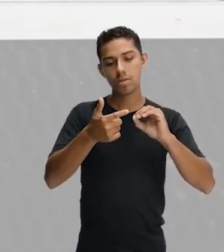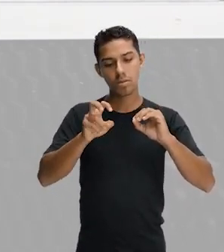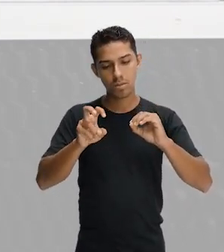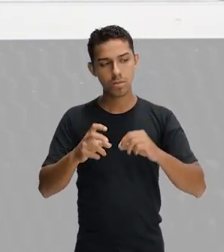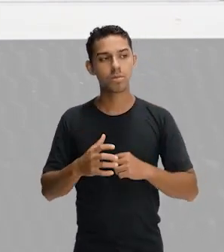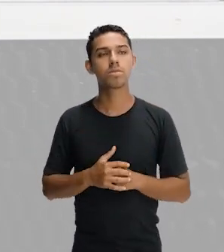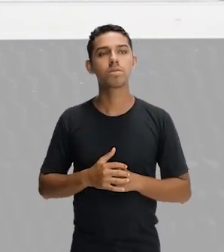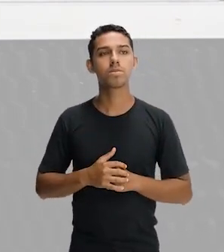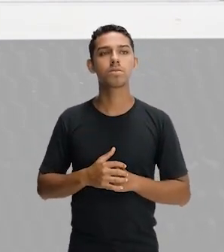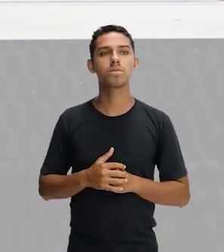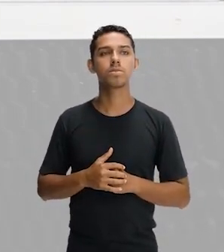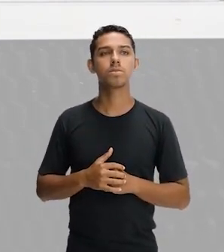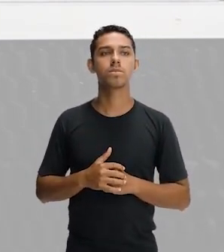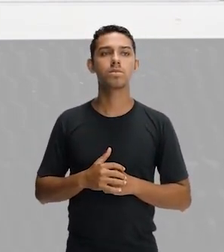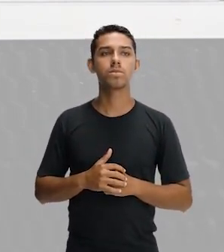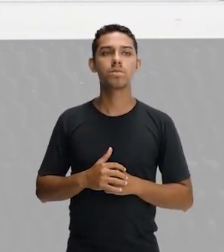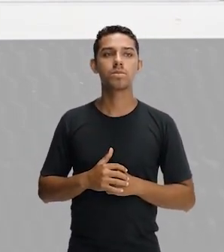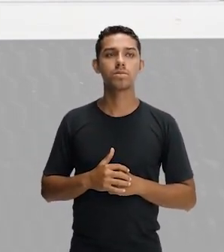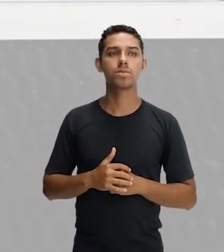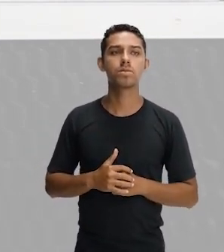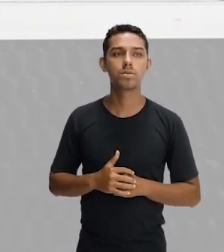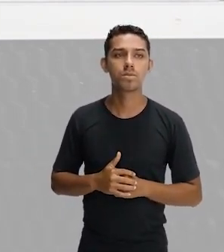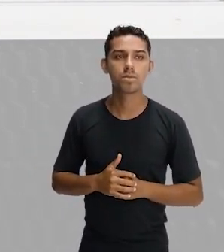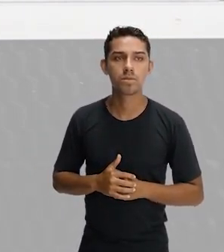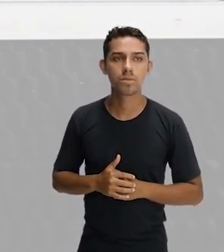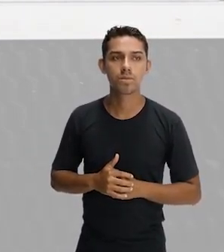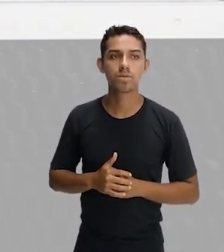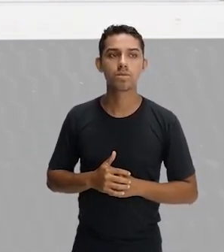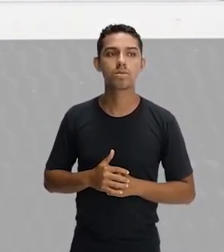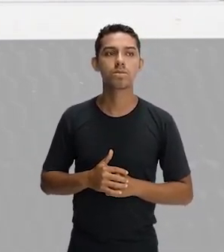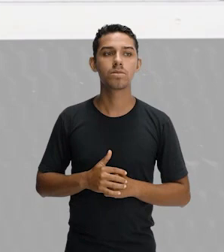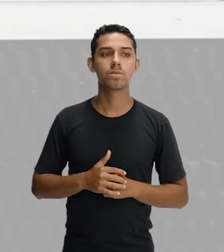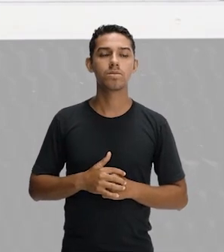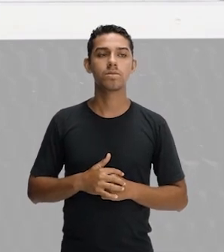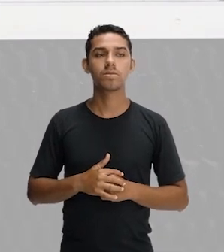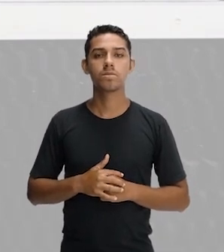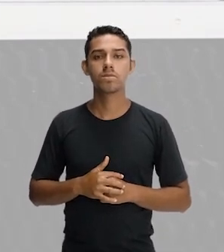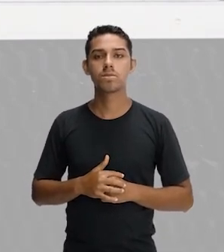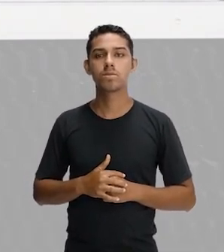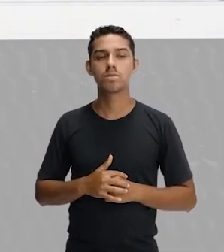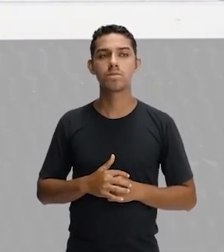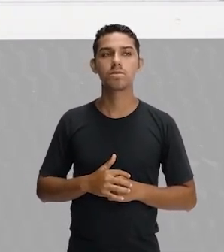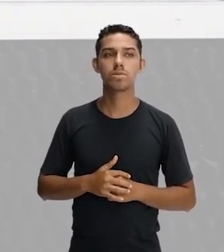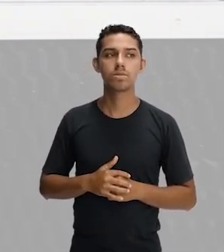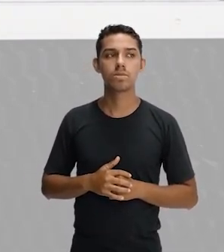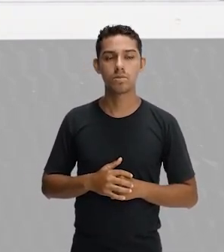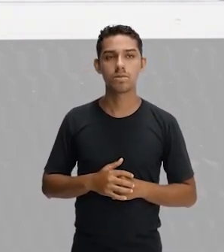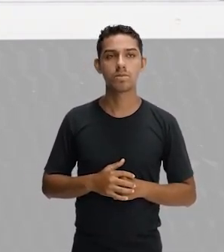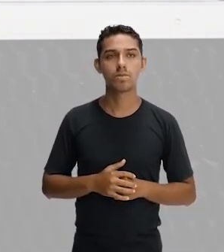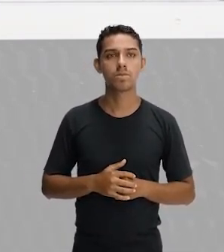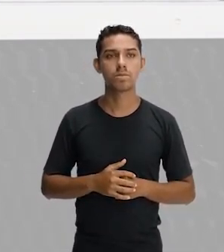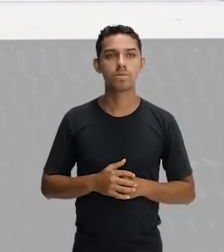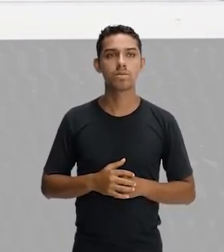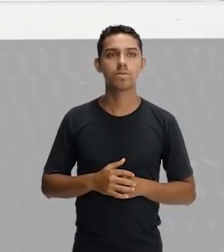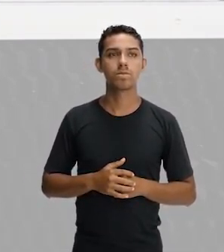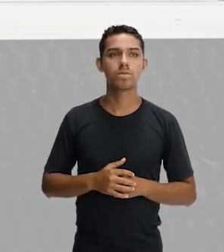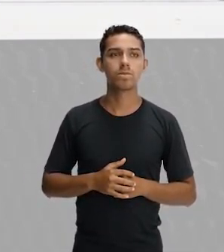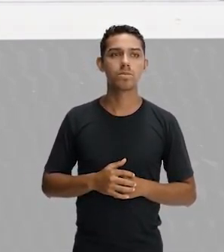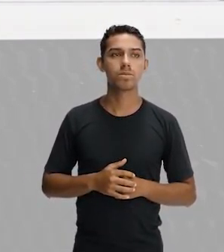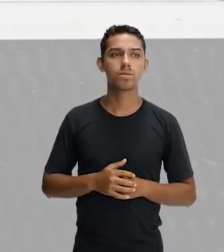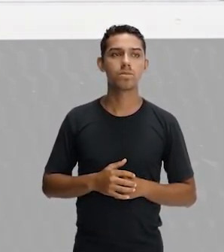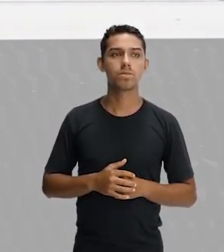Então, sem matar a cabeça, rapidinho a gente tira aí o resultado, né?